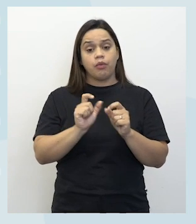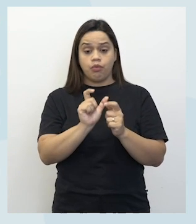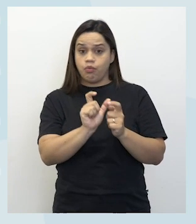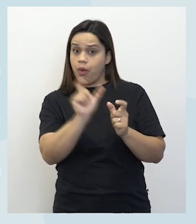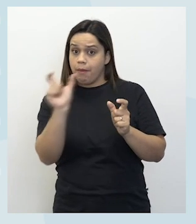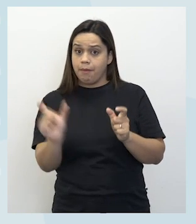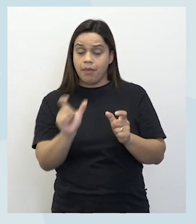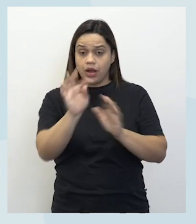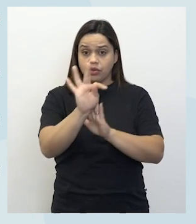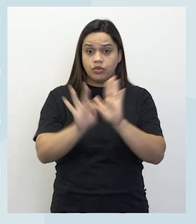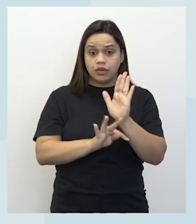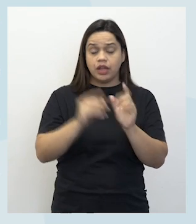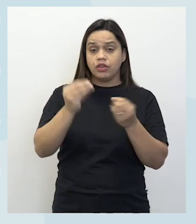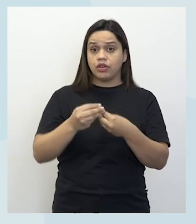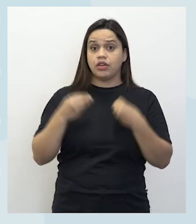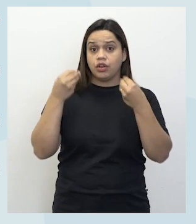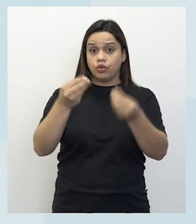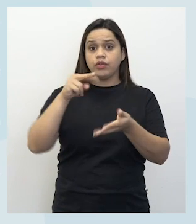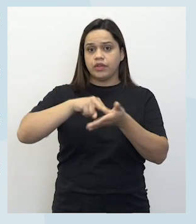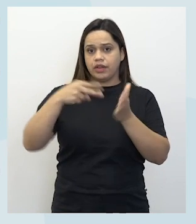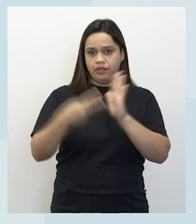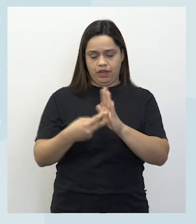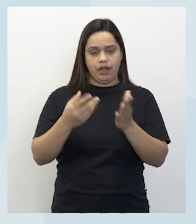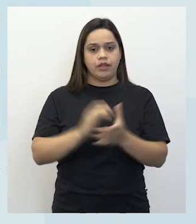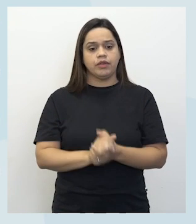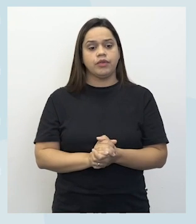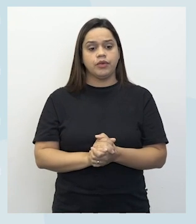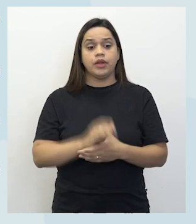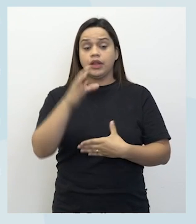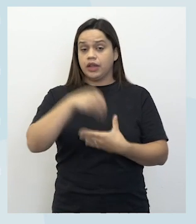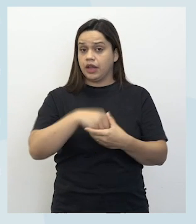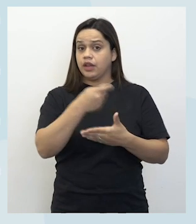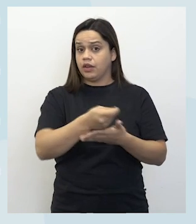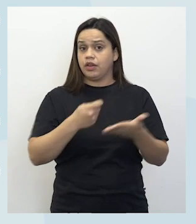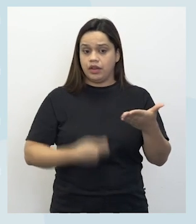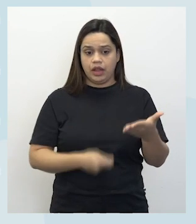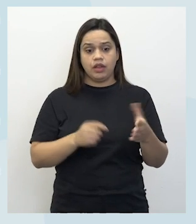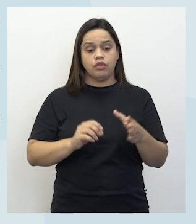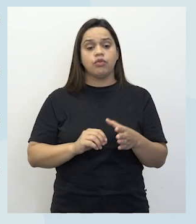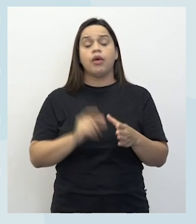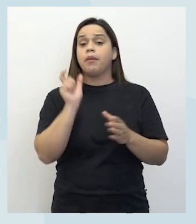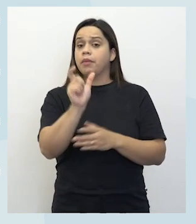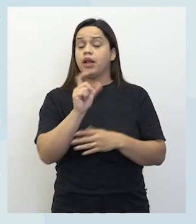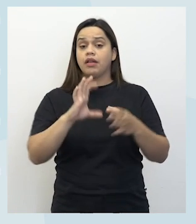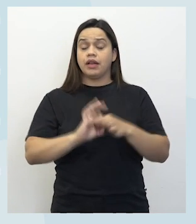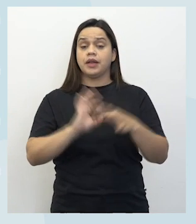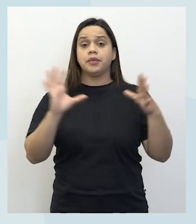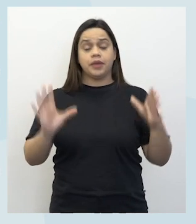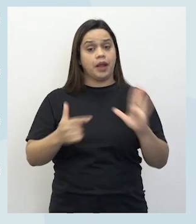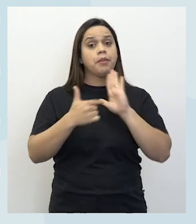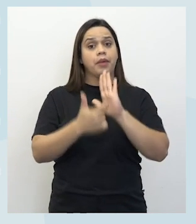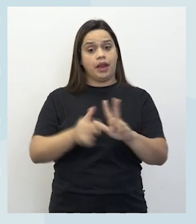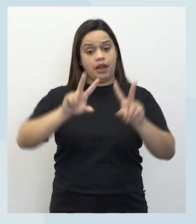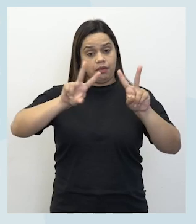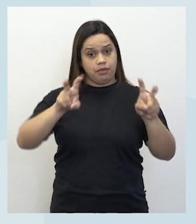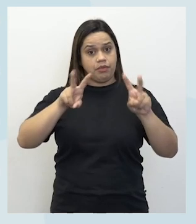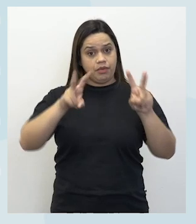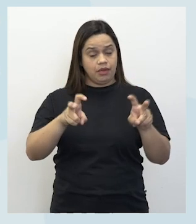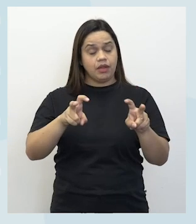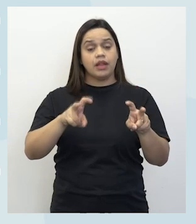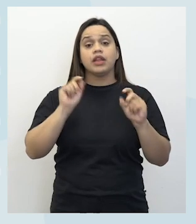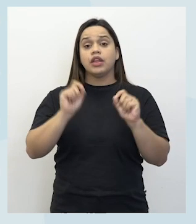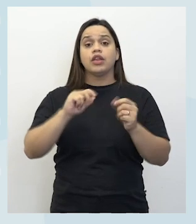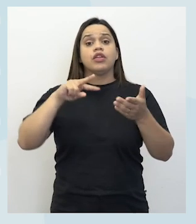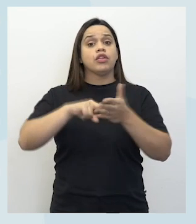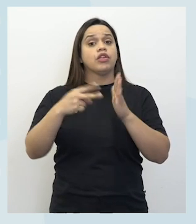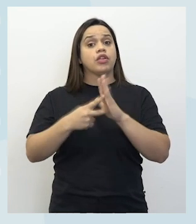texto, atribuindo-lhe sentido. No texto, a palavra liberdade aparece entre aspas, que se